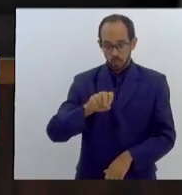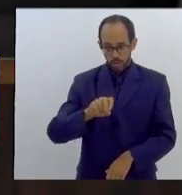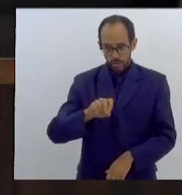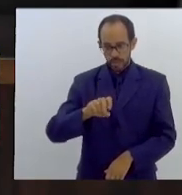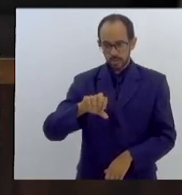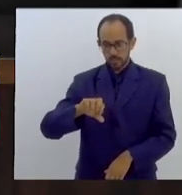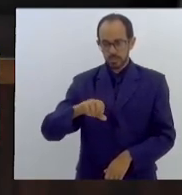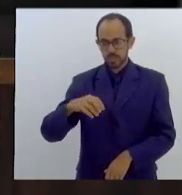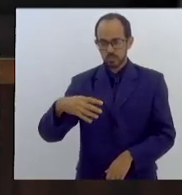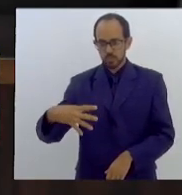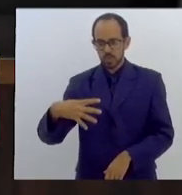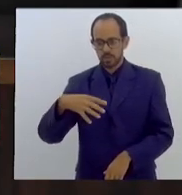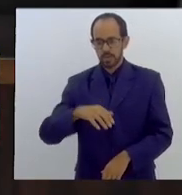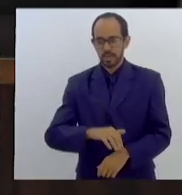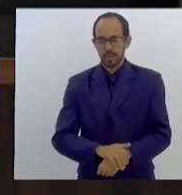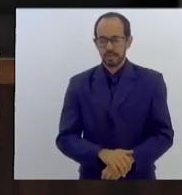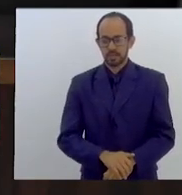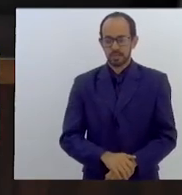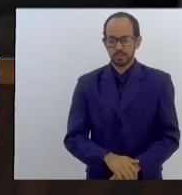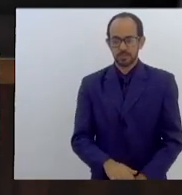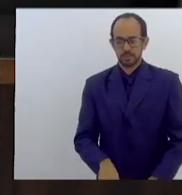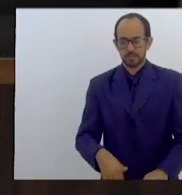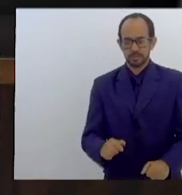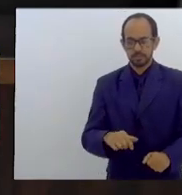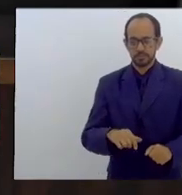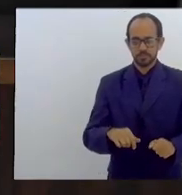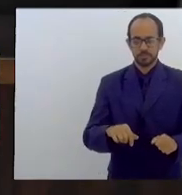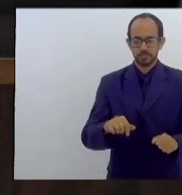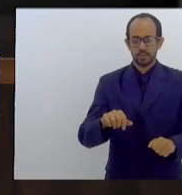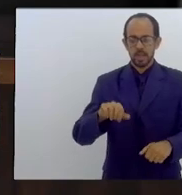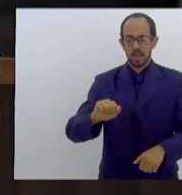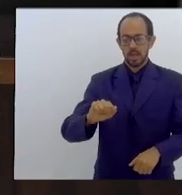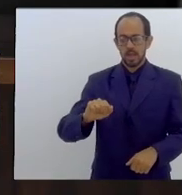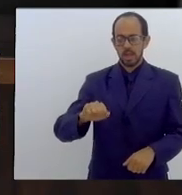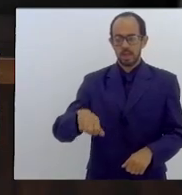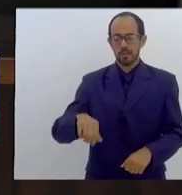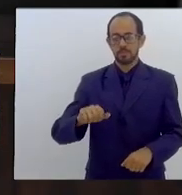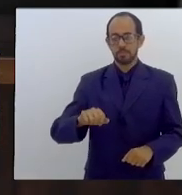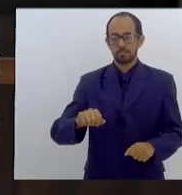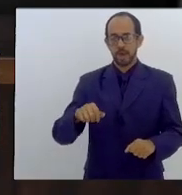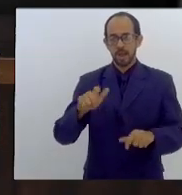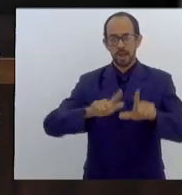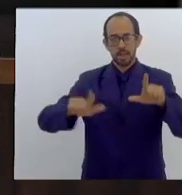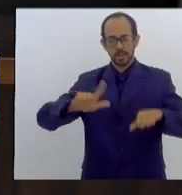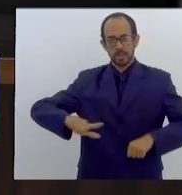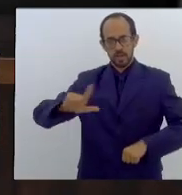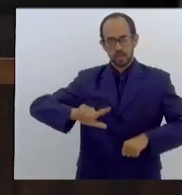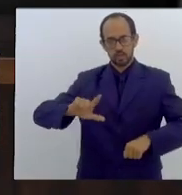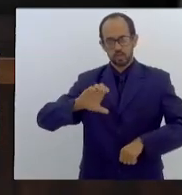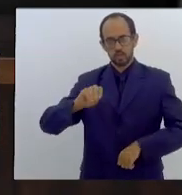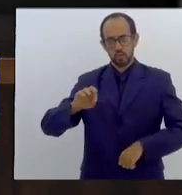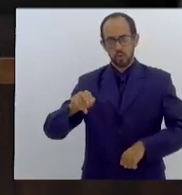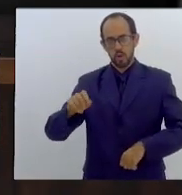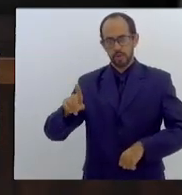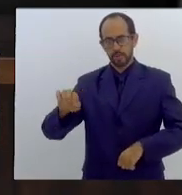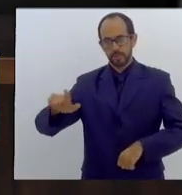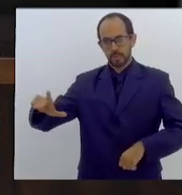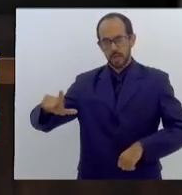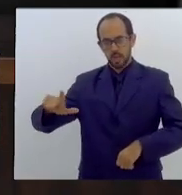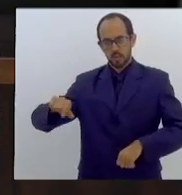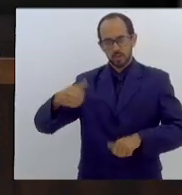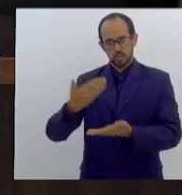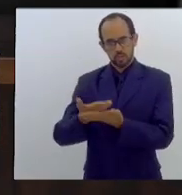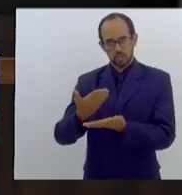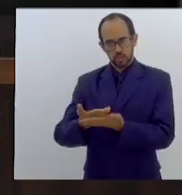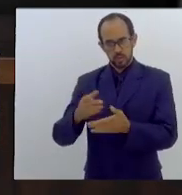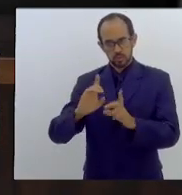5094-21, de autoria do deputado Marcelo Dini e André Siciliano, que institui o programa de fomento à literatura de cordel nas escolas públicas e privadas do Estado do Rio de Janeiro. Em discussão, não